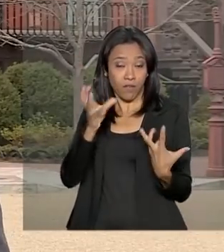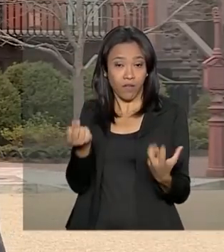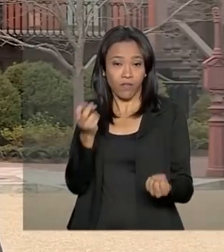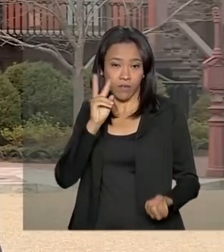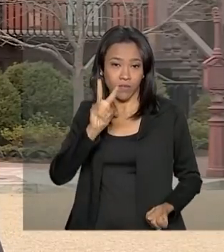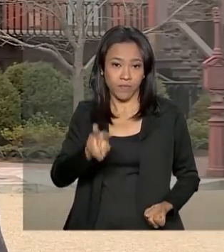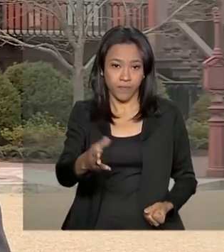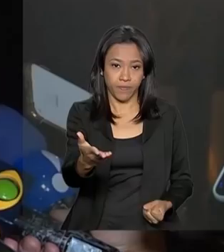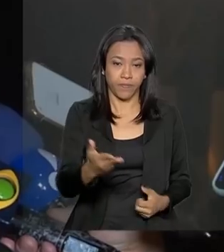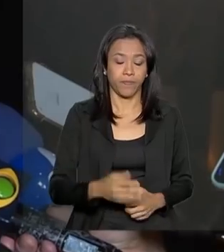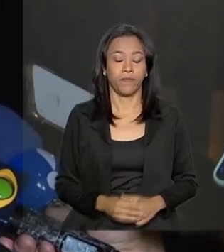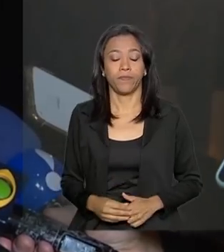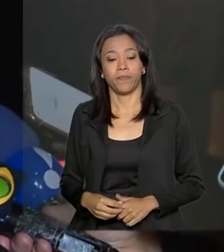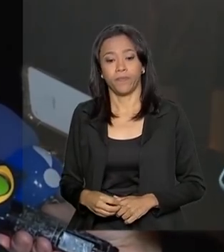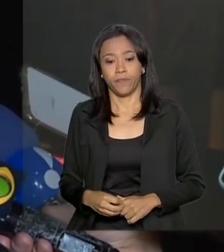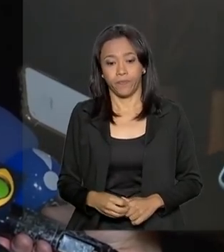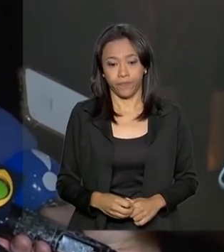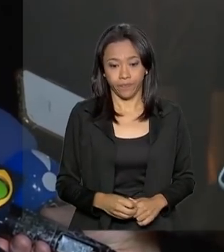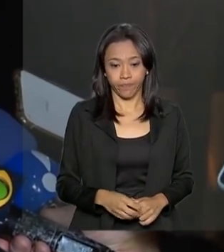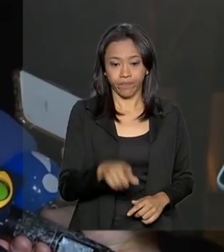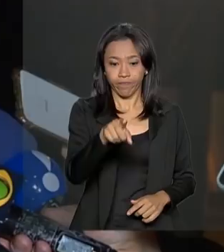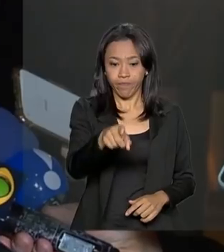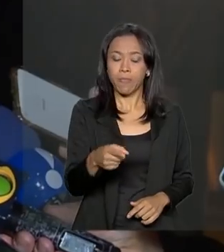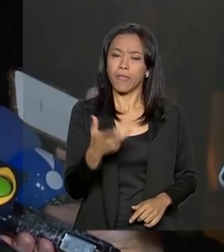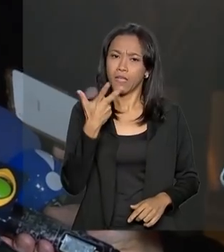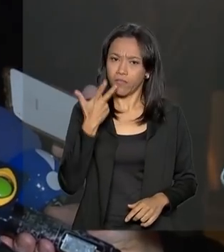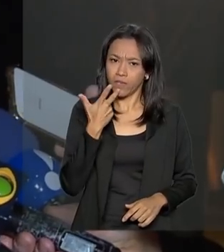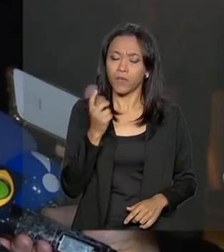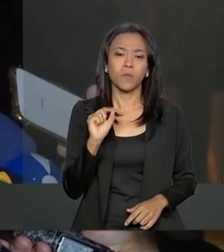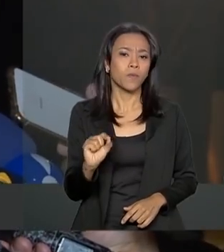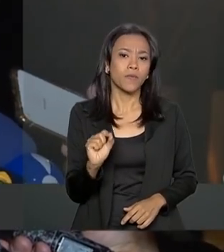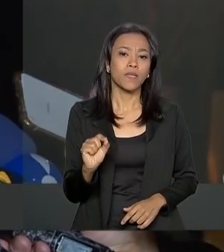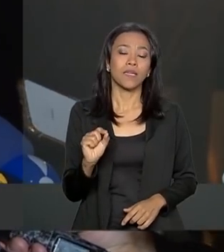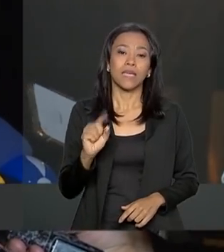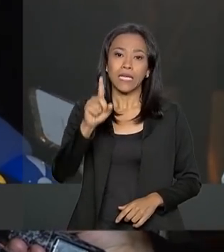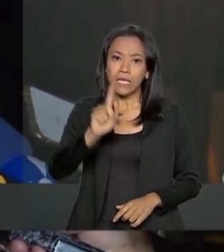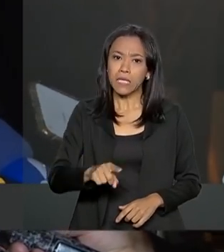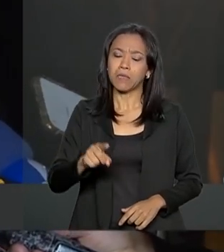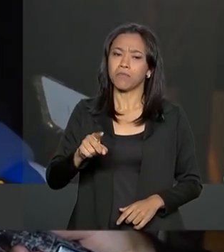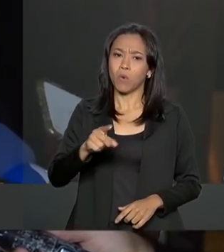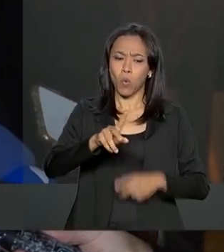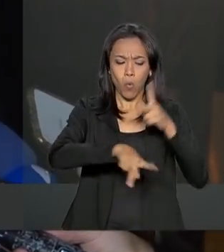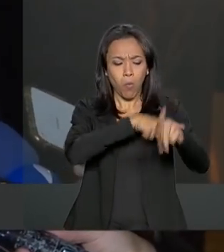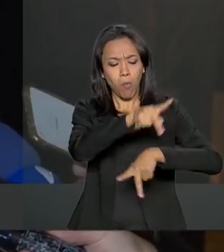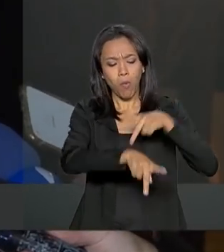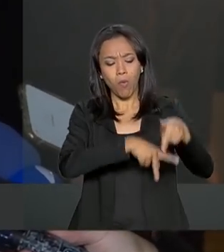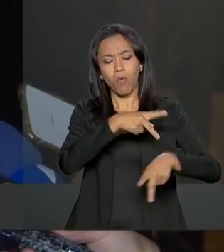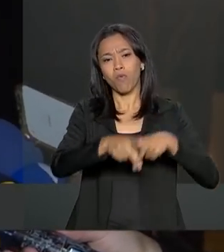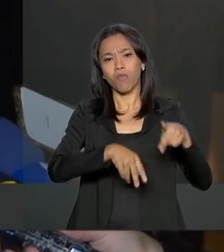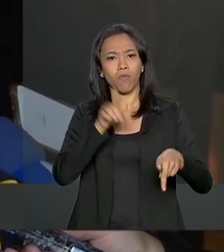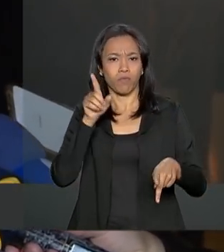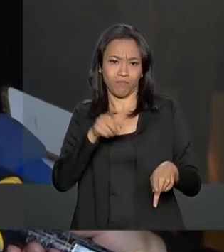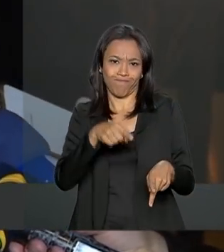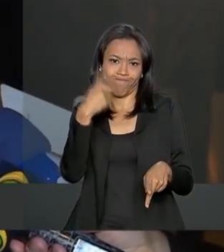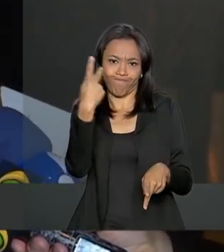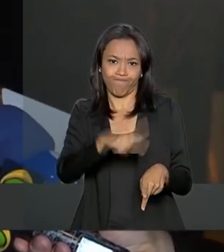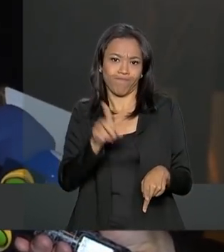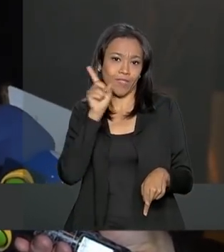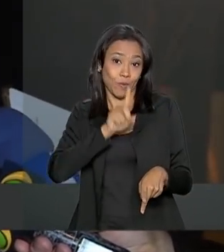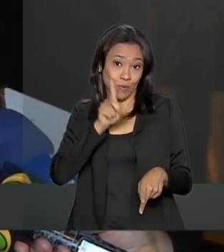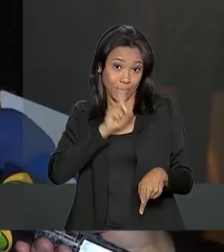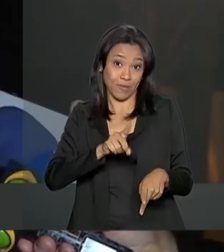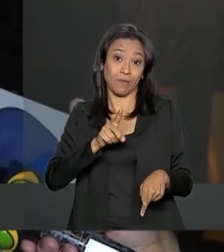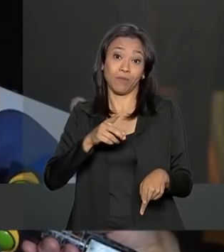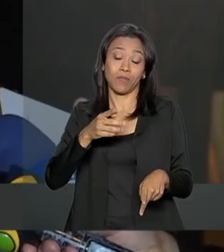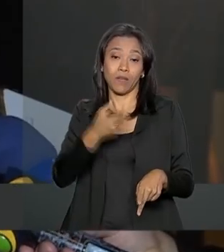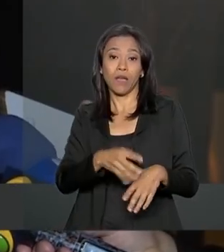acompanhar. É uma grande demonstração do povo americano por meio do seu governo, do presidente Trump, de nos receber